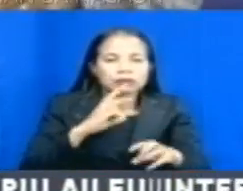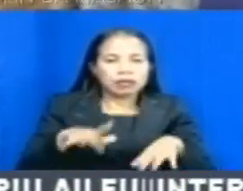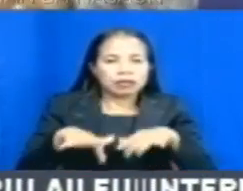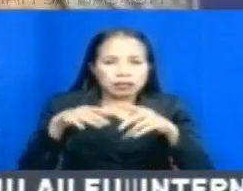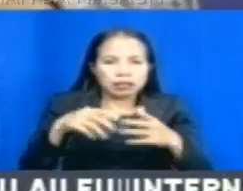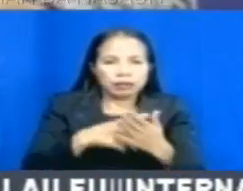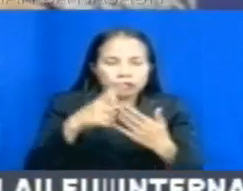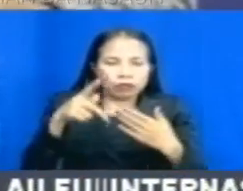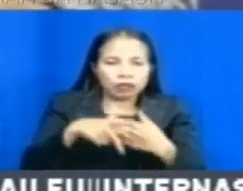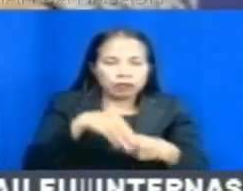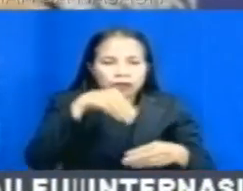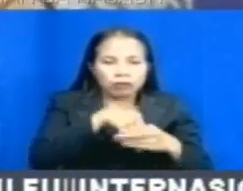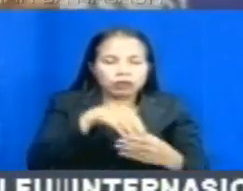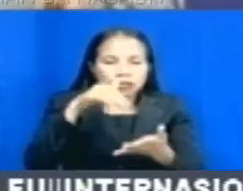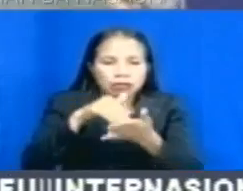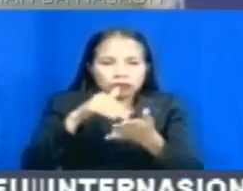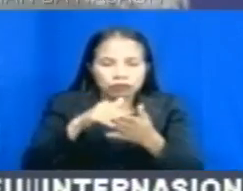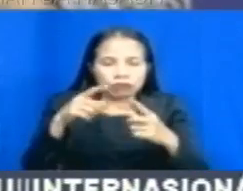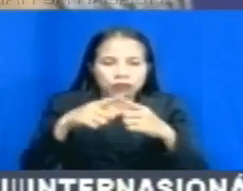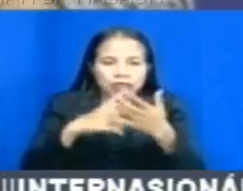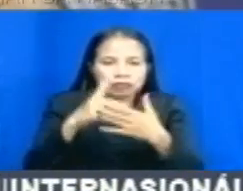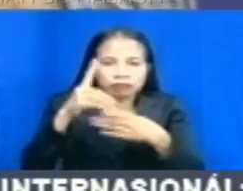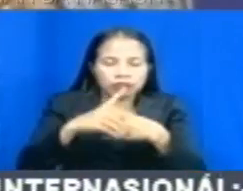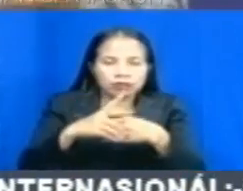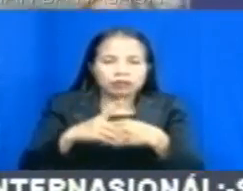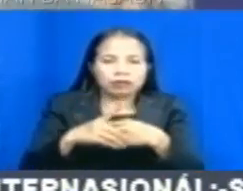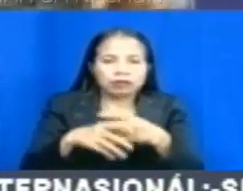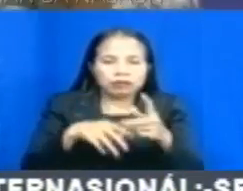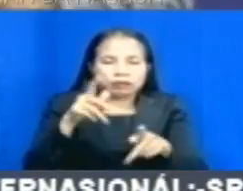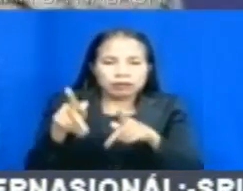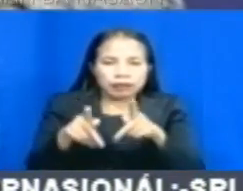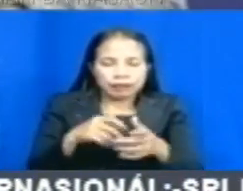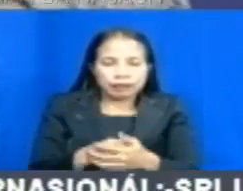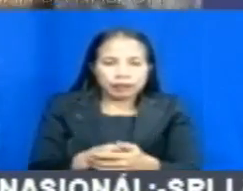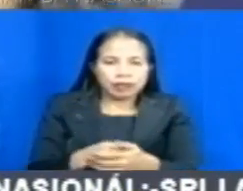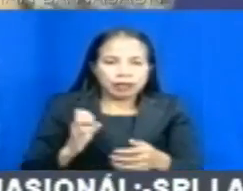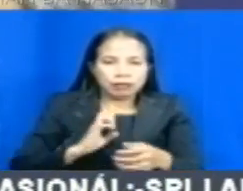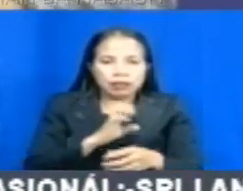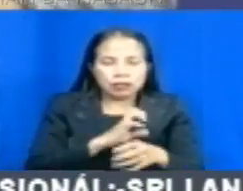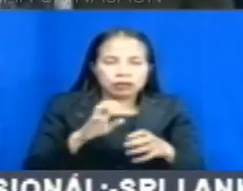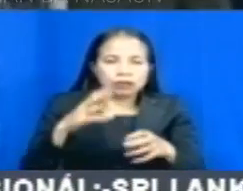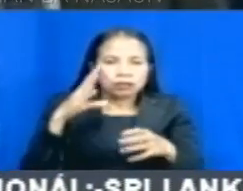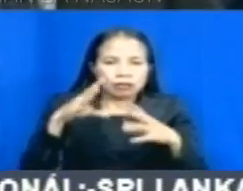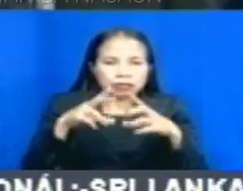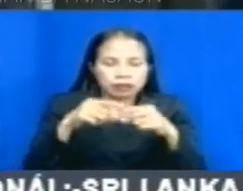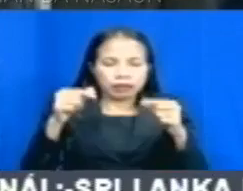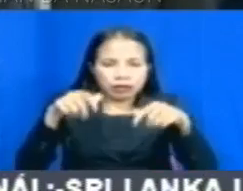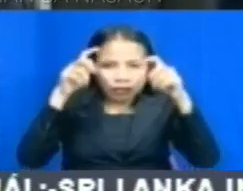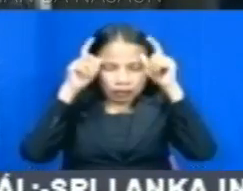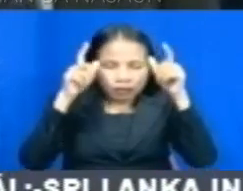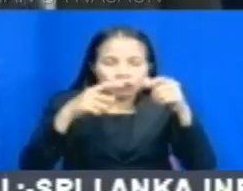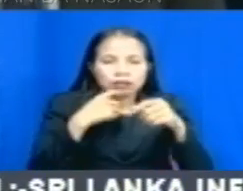programa Bolsa Estudo para Desenvolvimento Recursos Humanos. Embaixador Japão em Timor-Leste, Kinefuchi